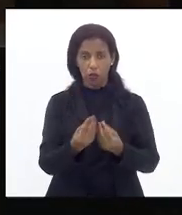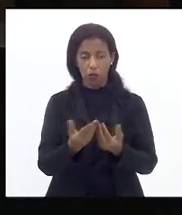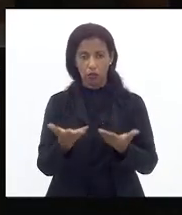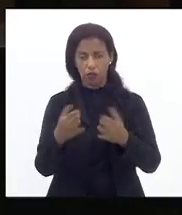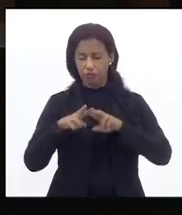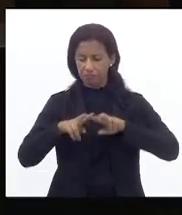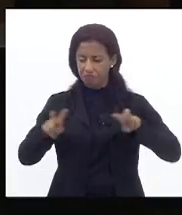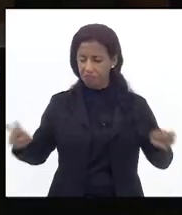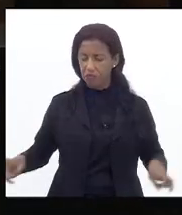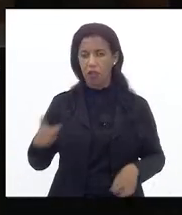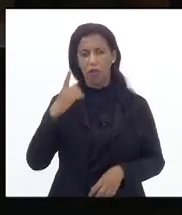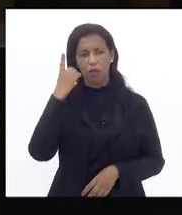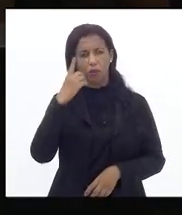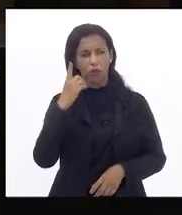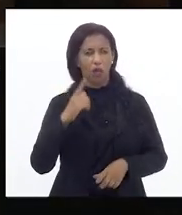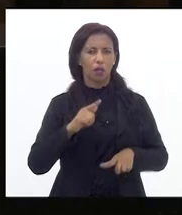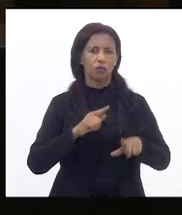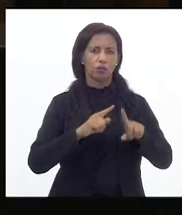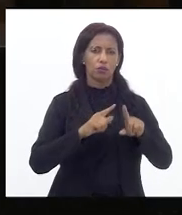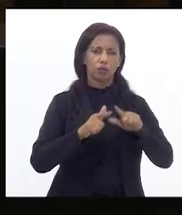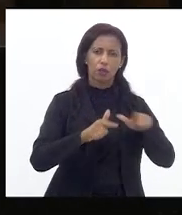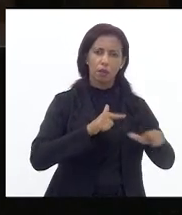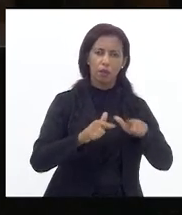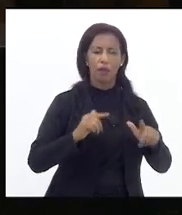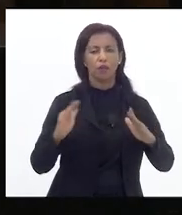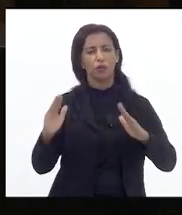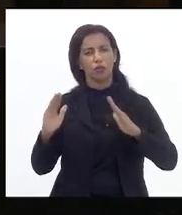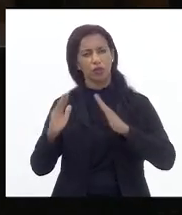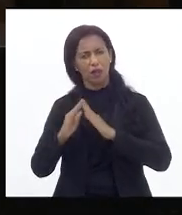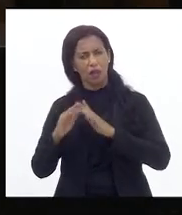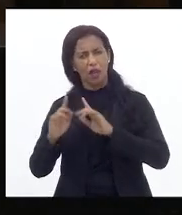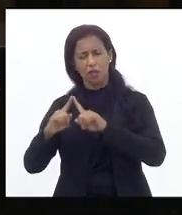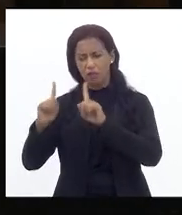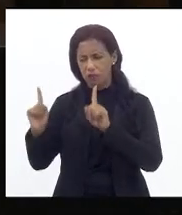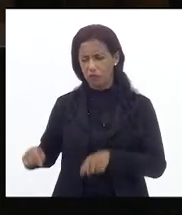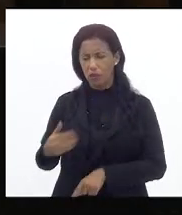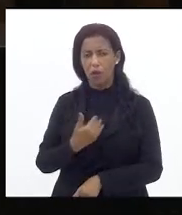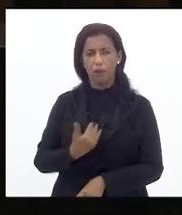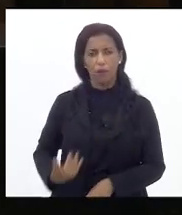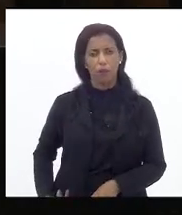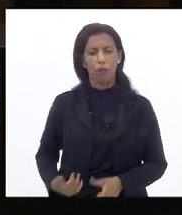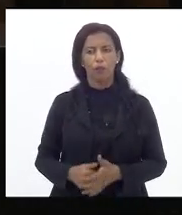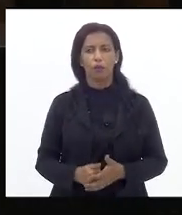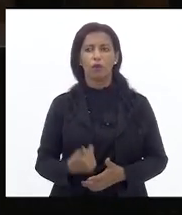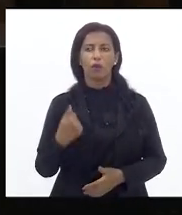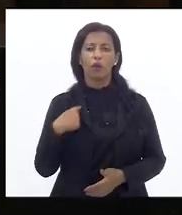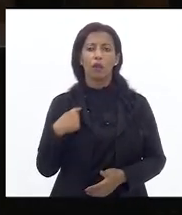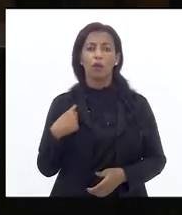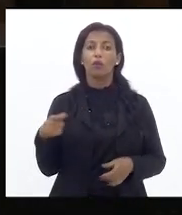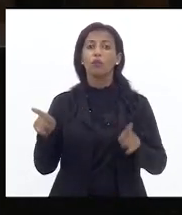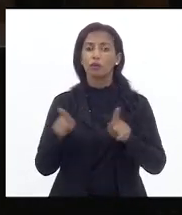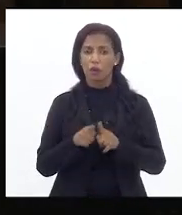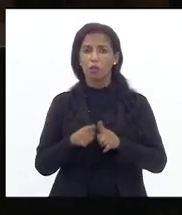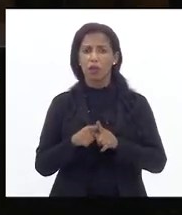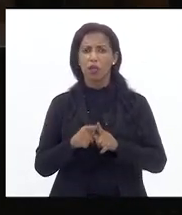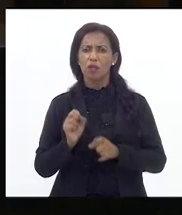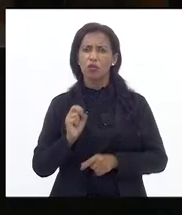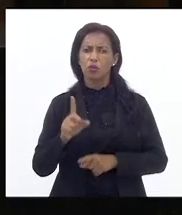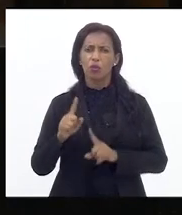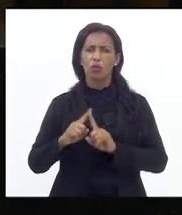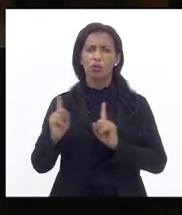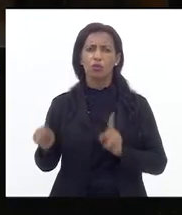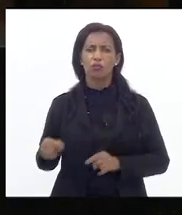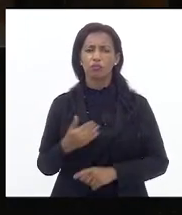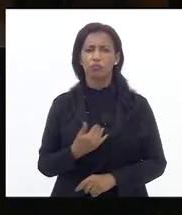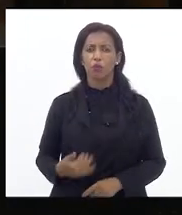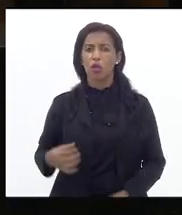nobres deputados funcionários dessa casa todos Funcionários Públicos Eu também sou eu também sou funcionário público